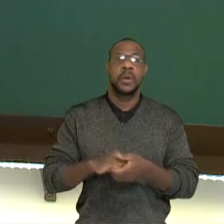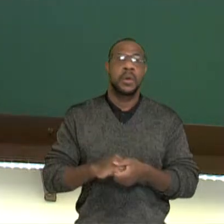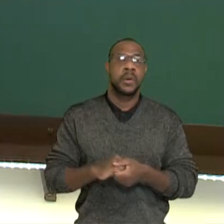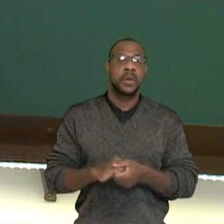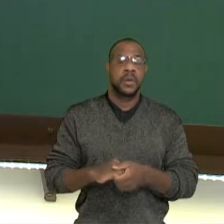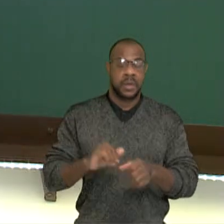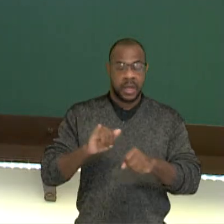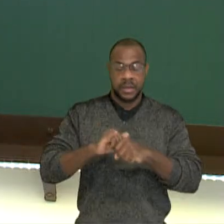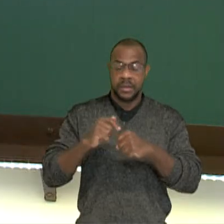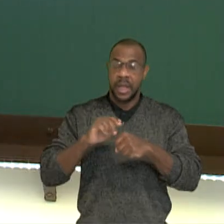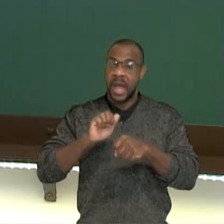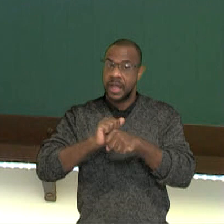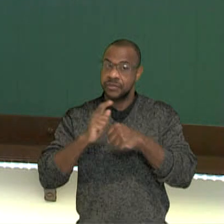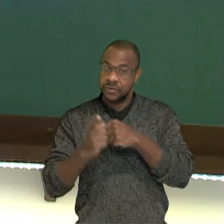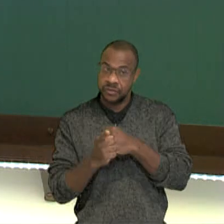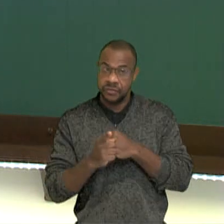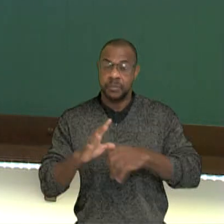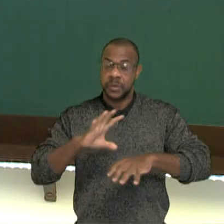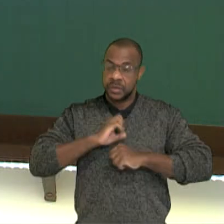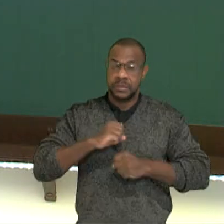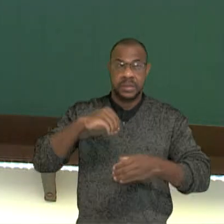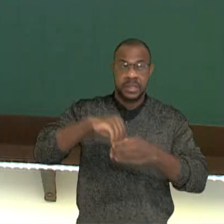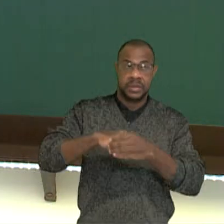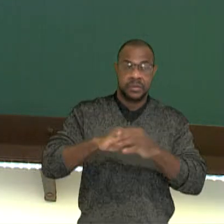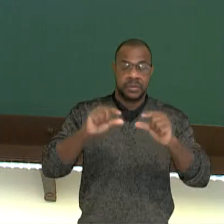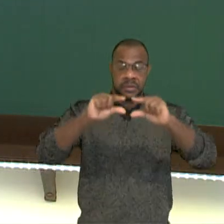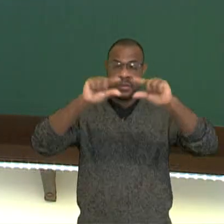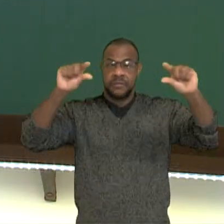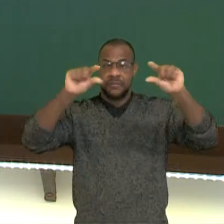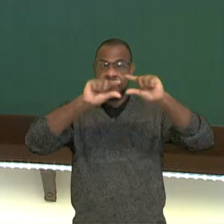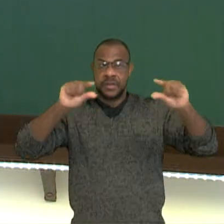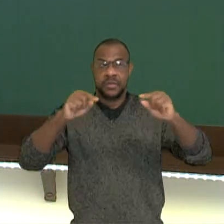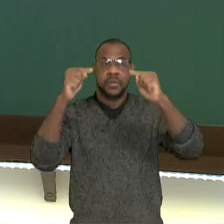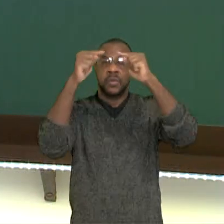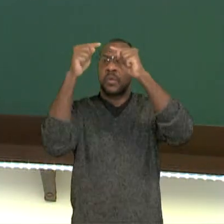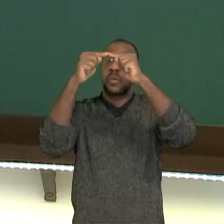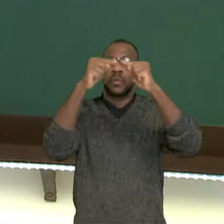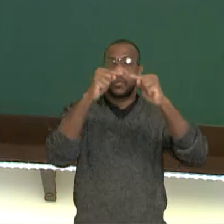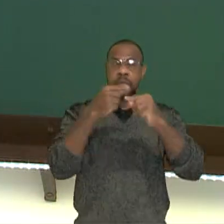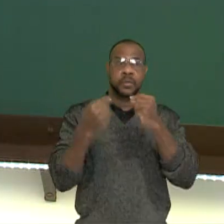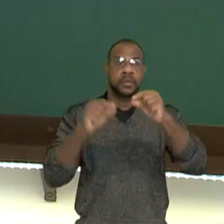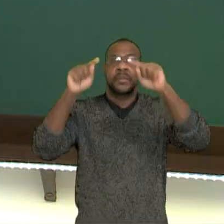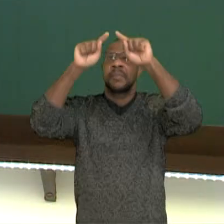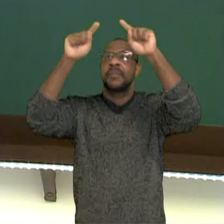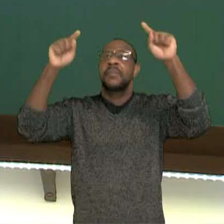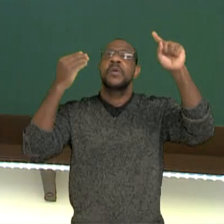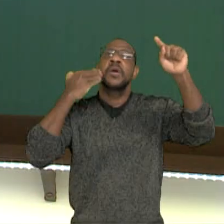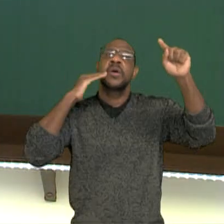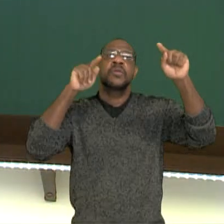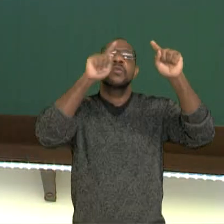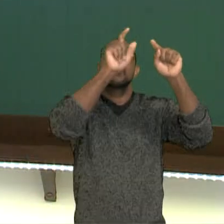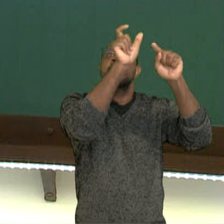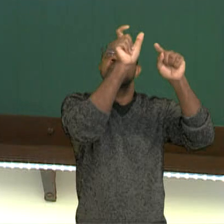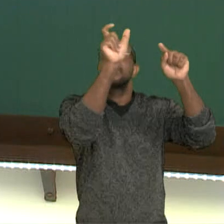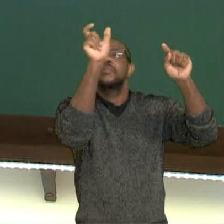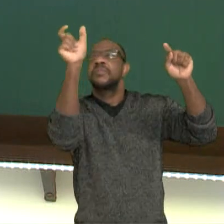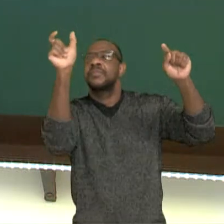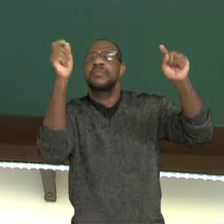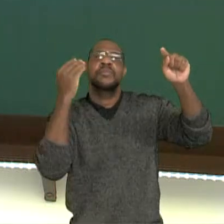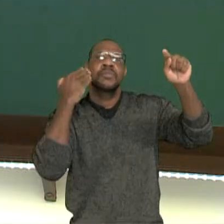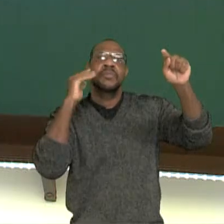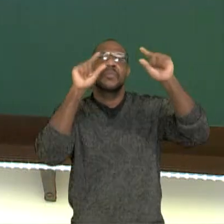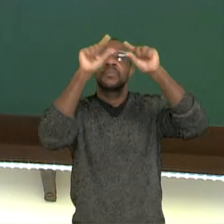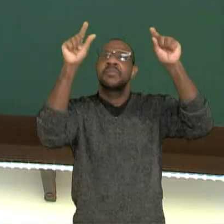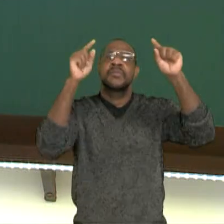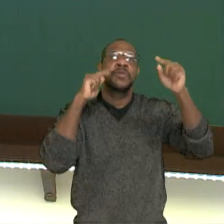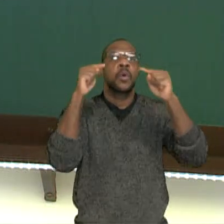os adjetivos possessivos dentro das frases para que o nosso texto continue fazendo um sentido. Temos ali his, their